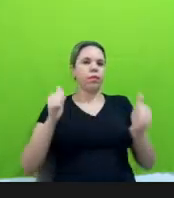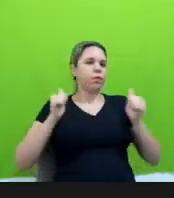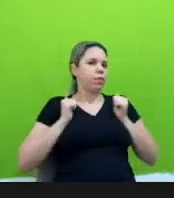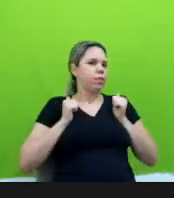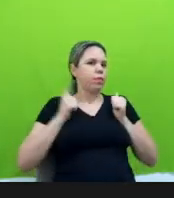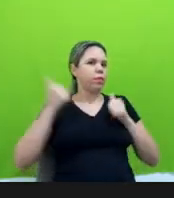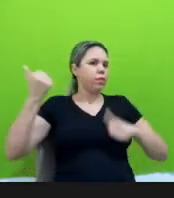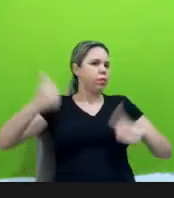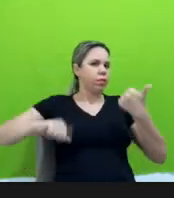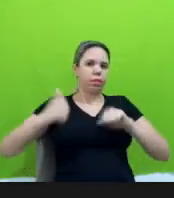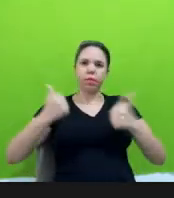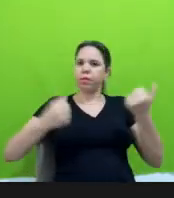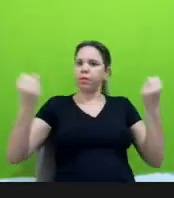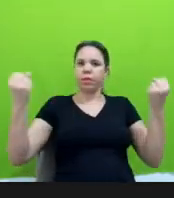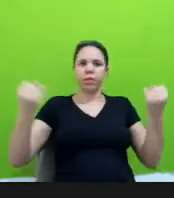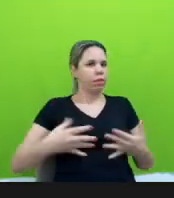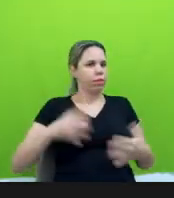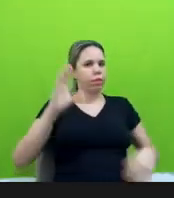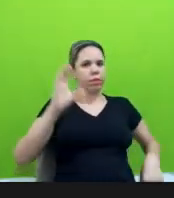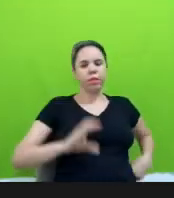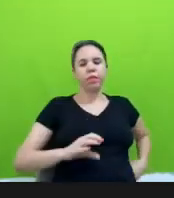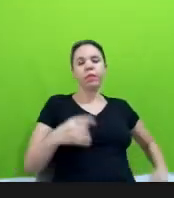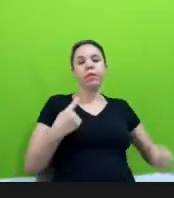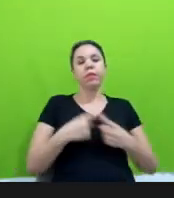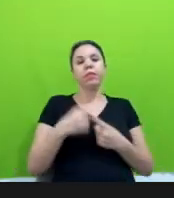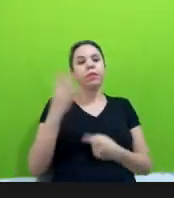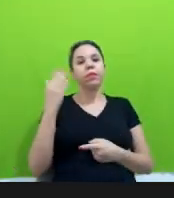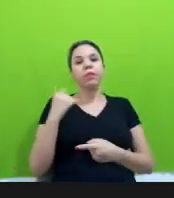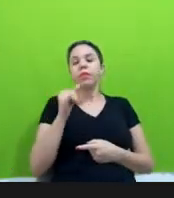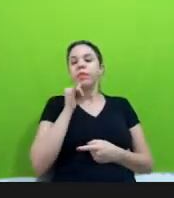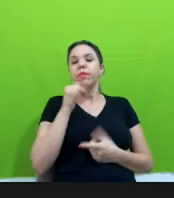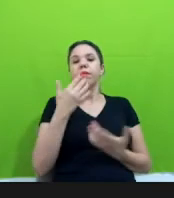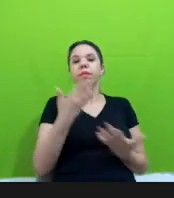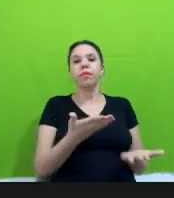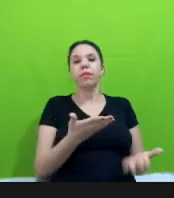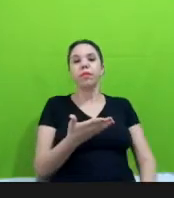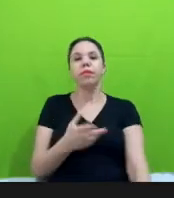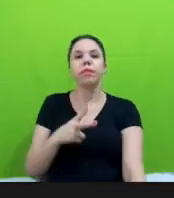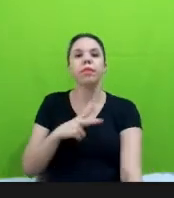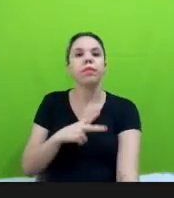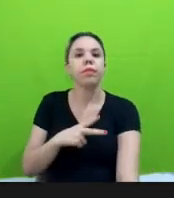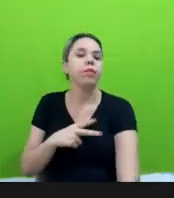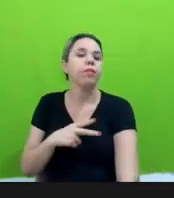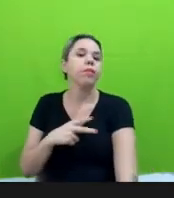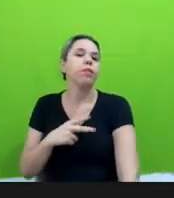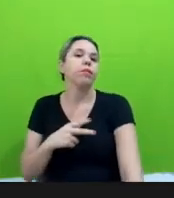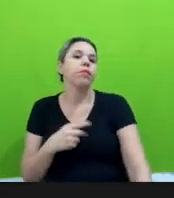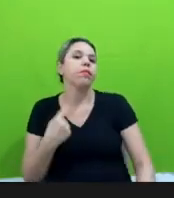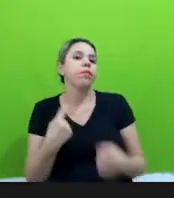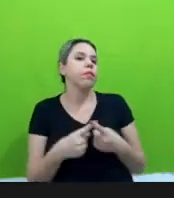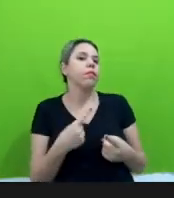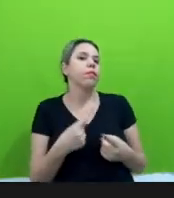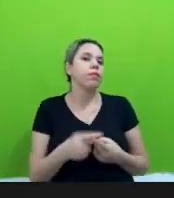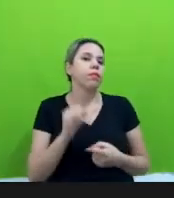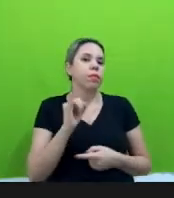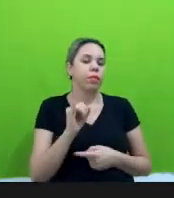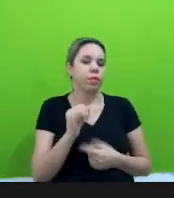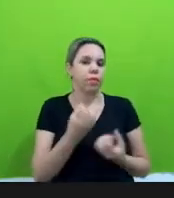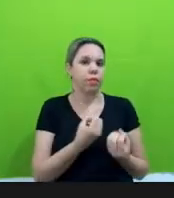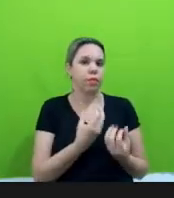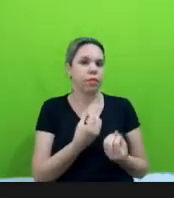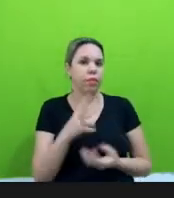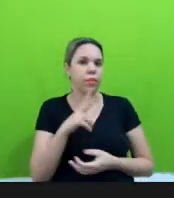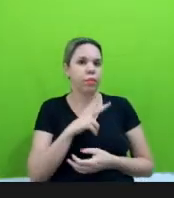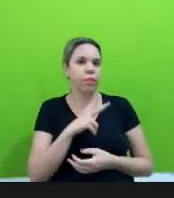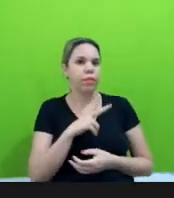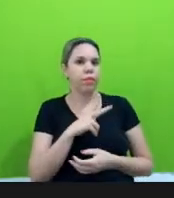e explicar para o cidadão, bom, por que que ele entende que essa informação é uma informação pessoal, né? Por que que ele entende que sendo uma